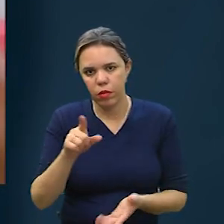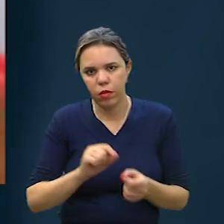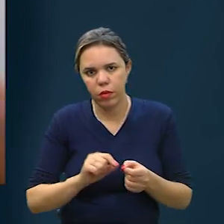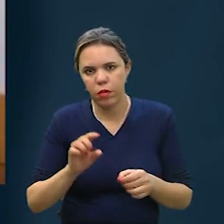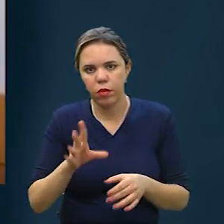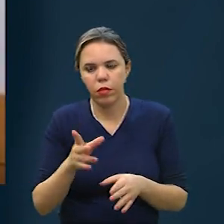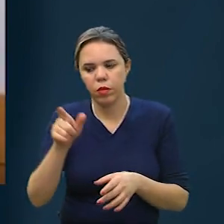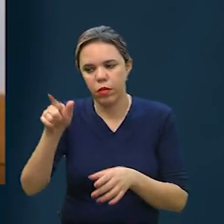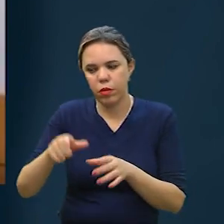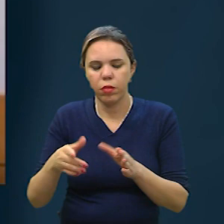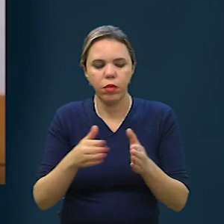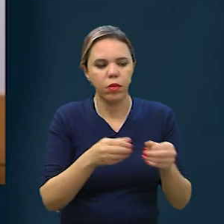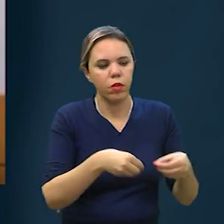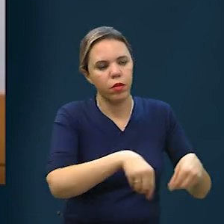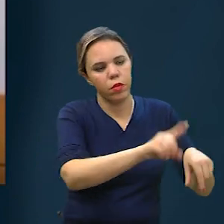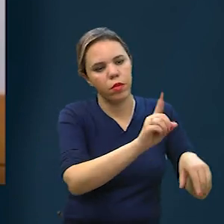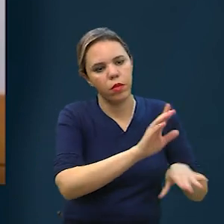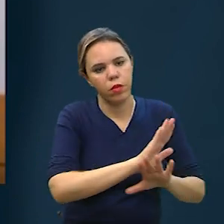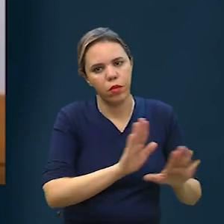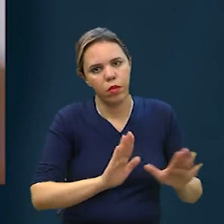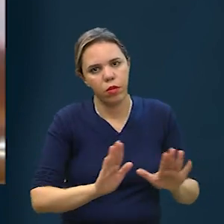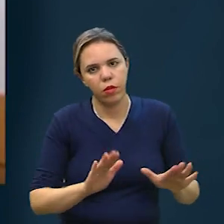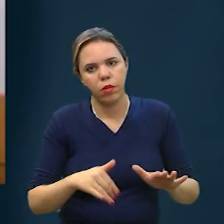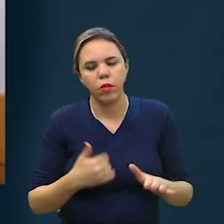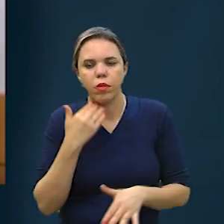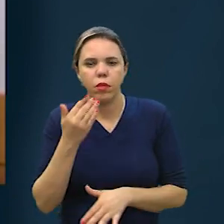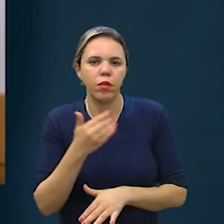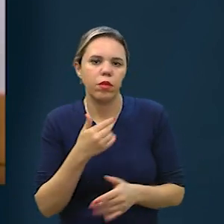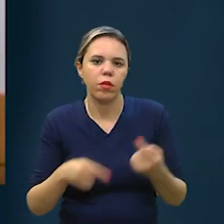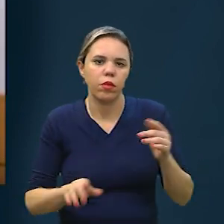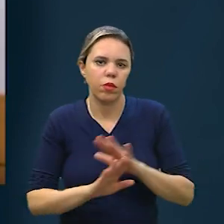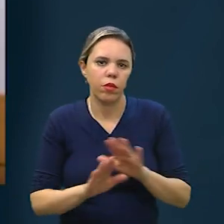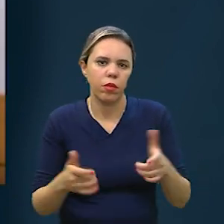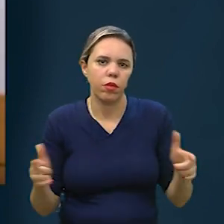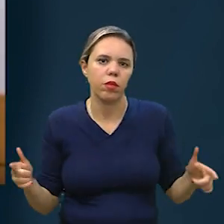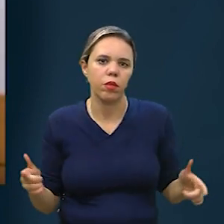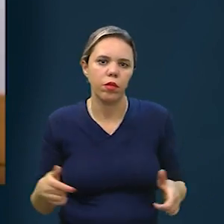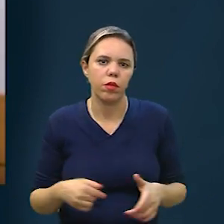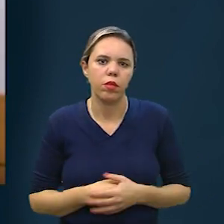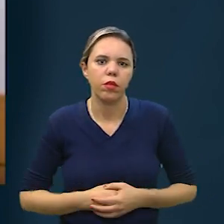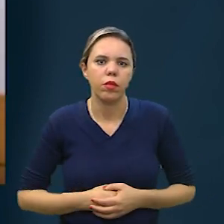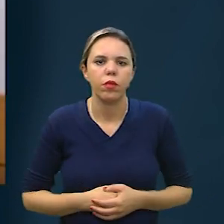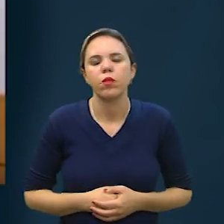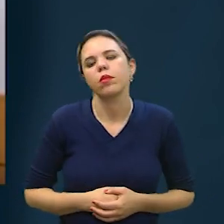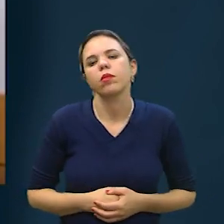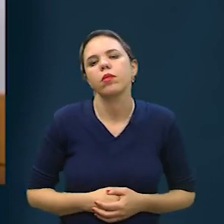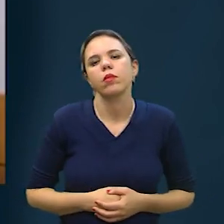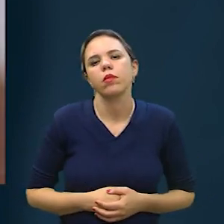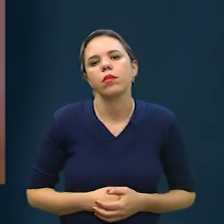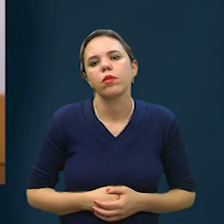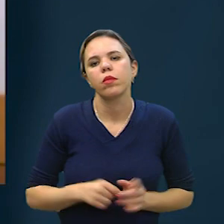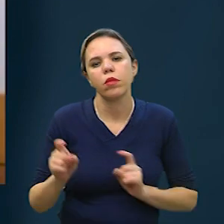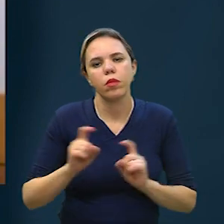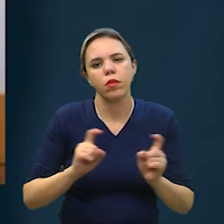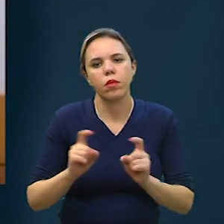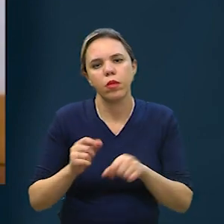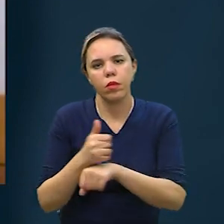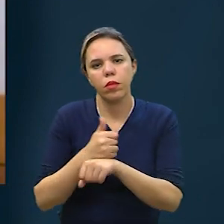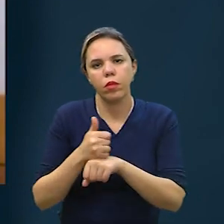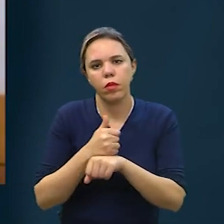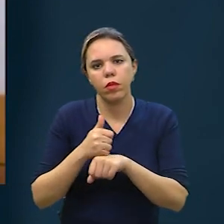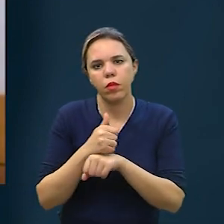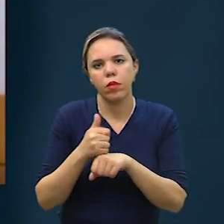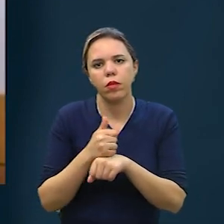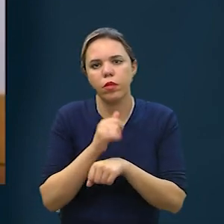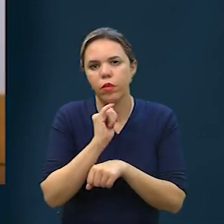você fizer só porque alguém está te pedindo, às vezes não sai com excelência, na maioria das vezes não vai sair. Então, eu fiz uma reunião com a